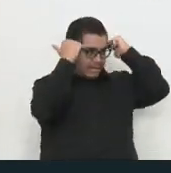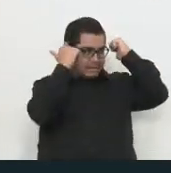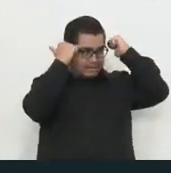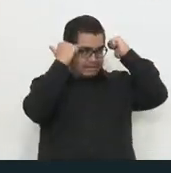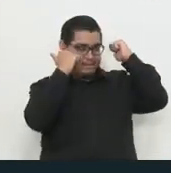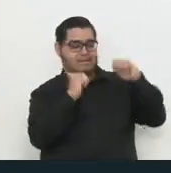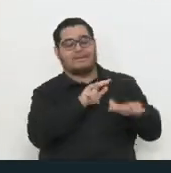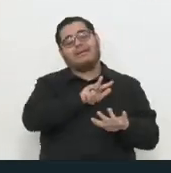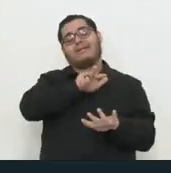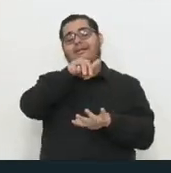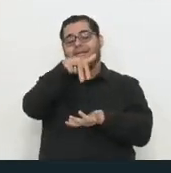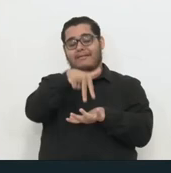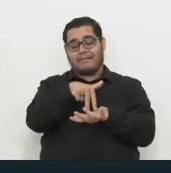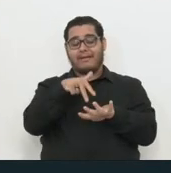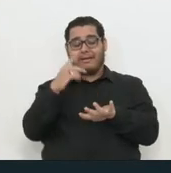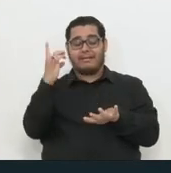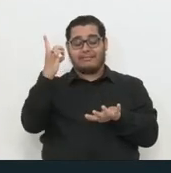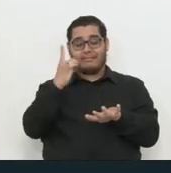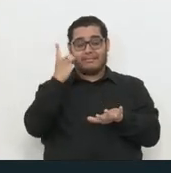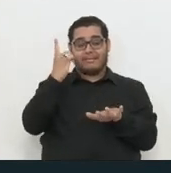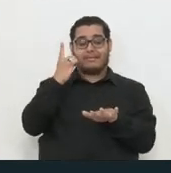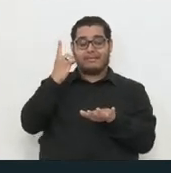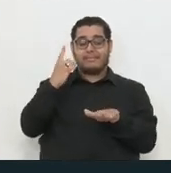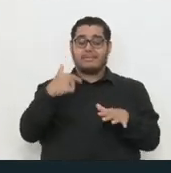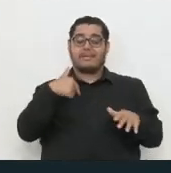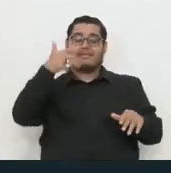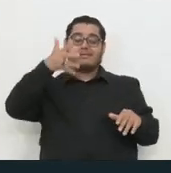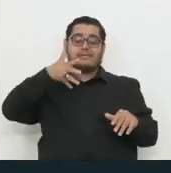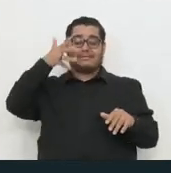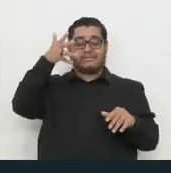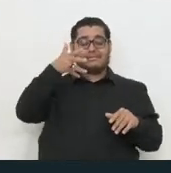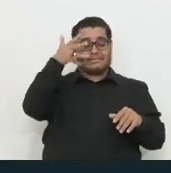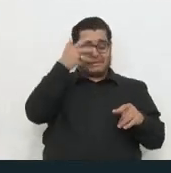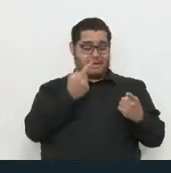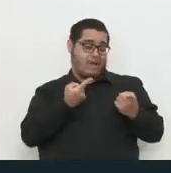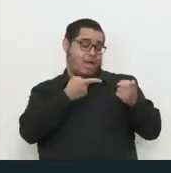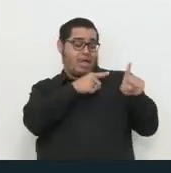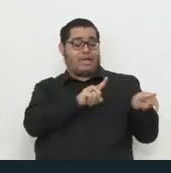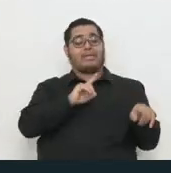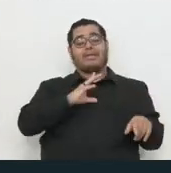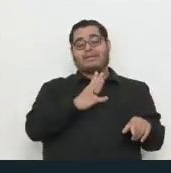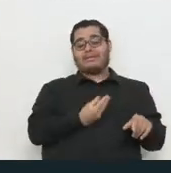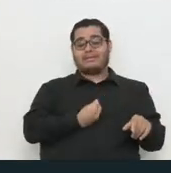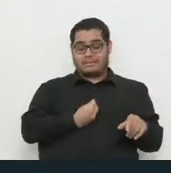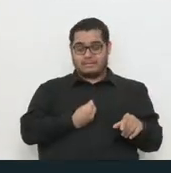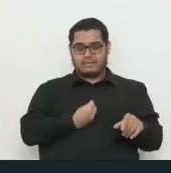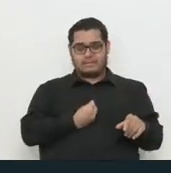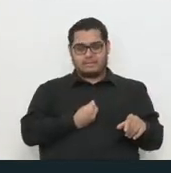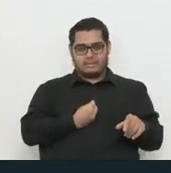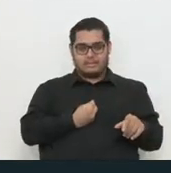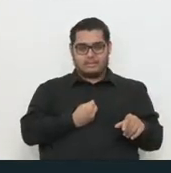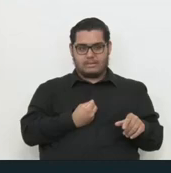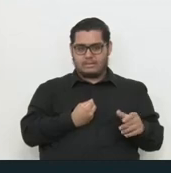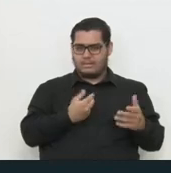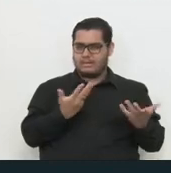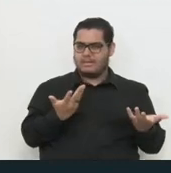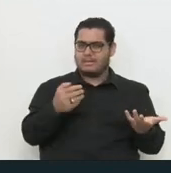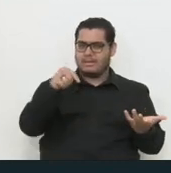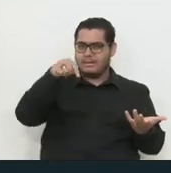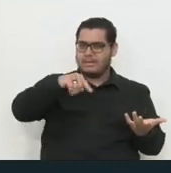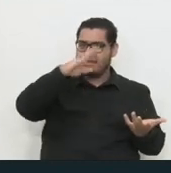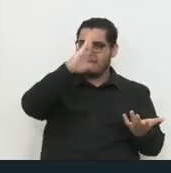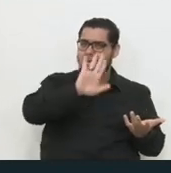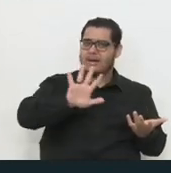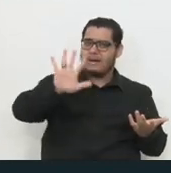fazer um discurso transfóbico num estado democrático